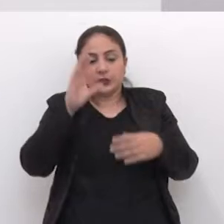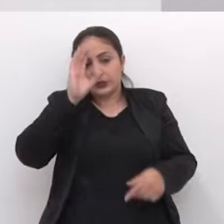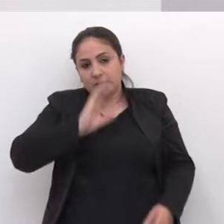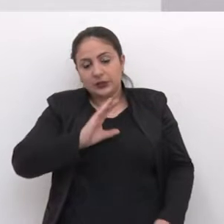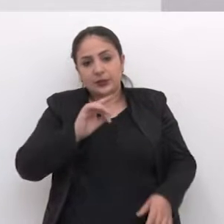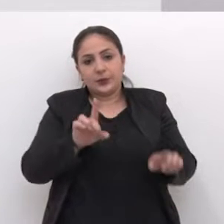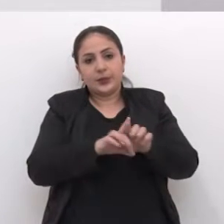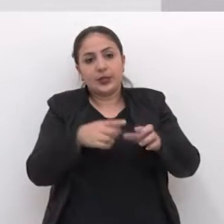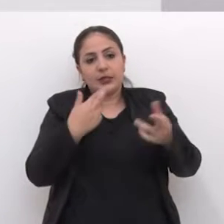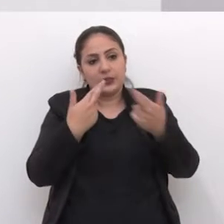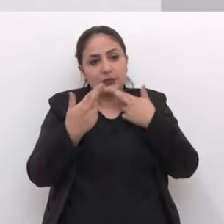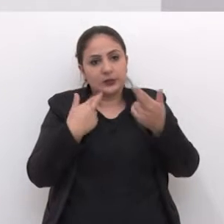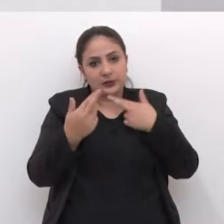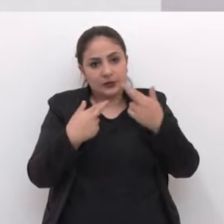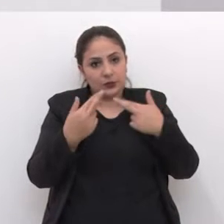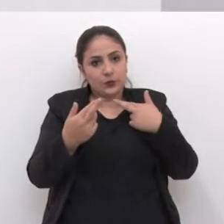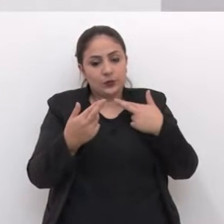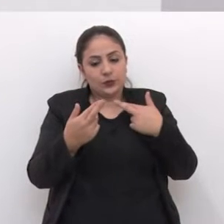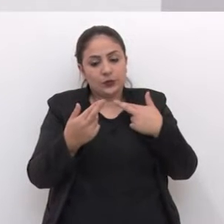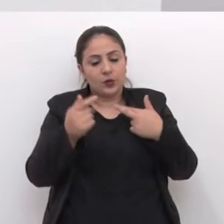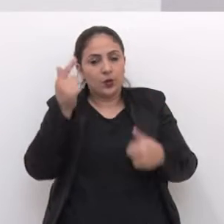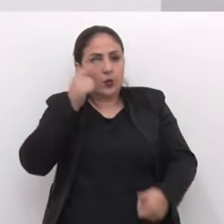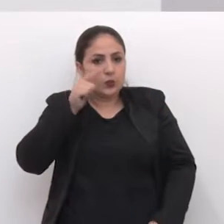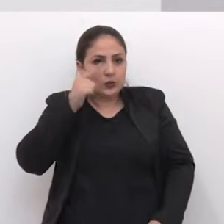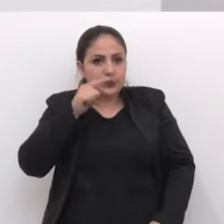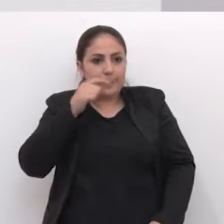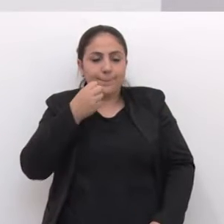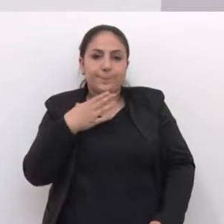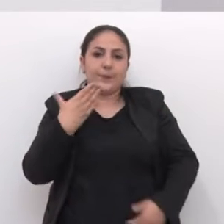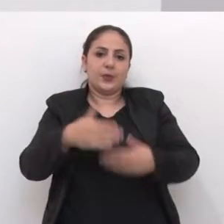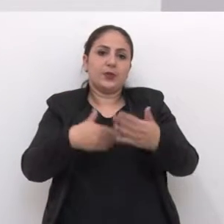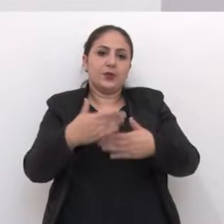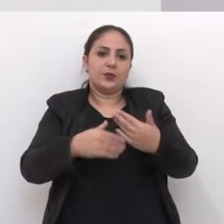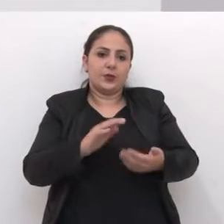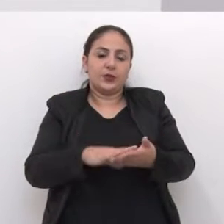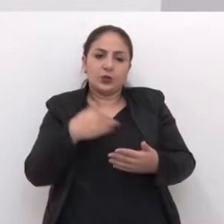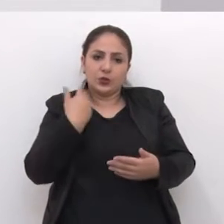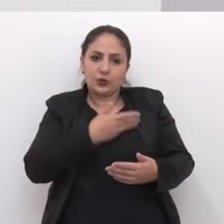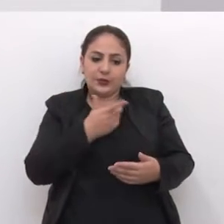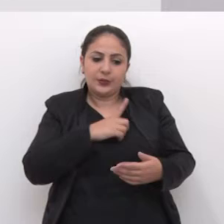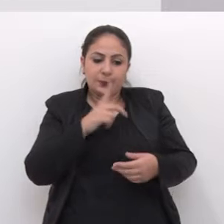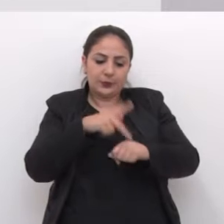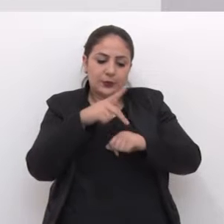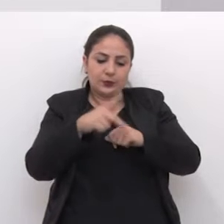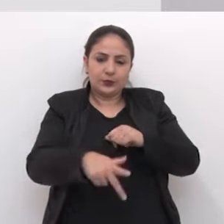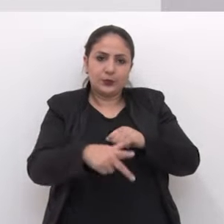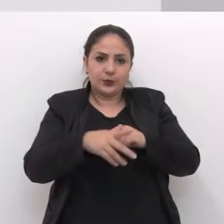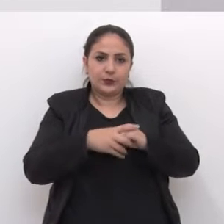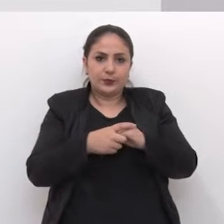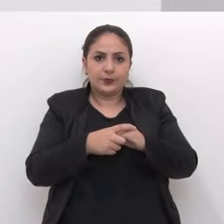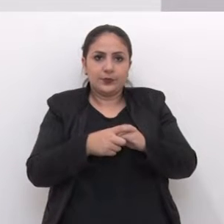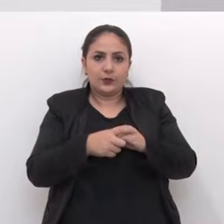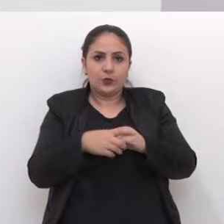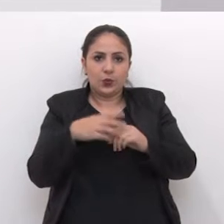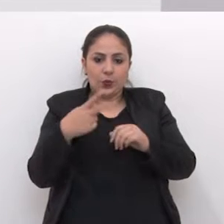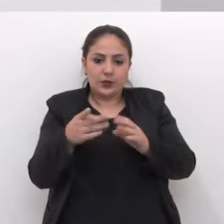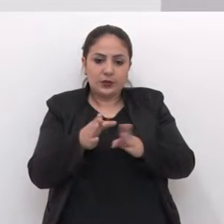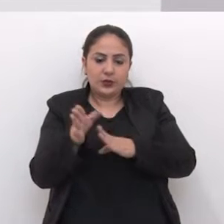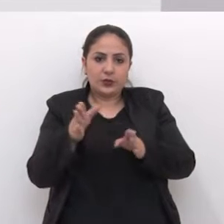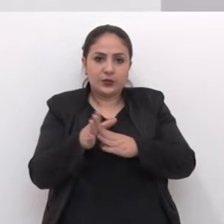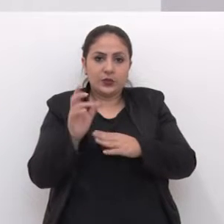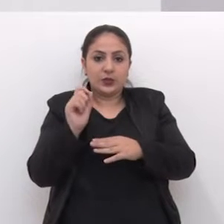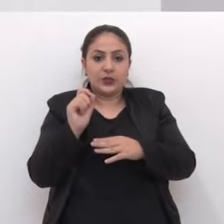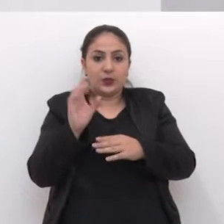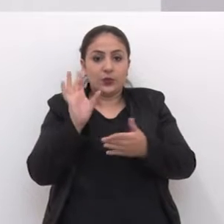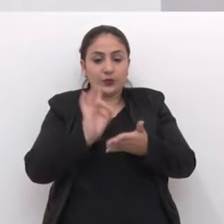defesa da cidadania e das relações de consumo ela pudesse ser bem desenvolvida. O que nós temos aqui em Passo Fundo com